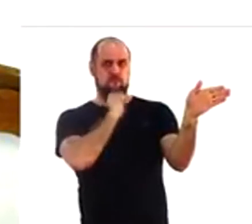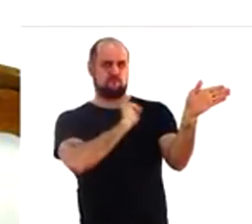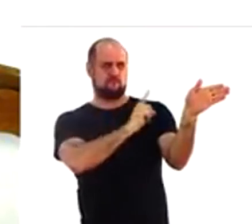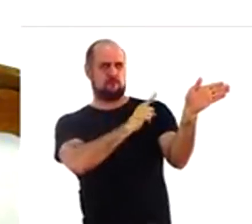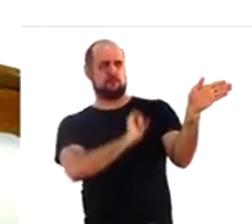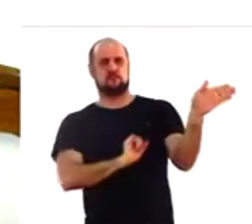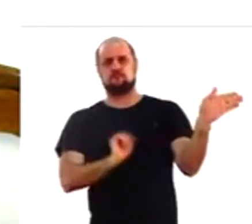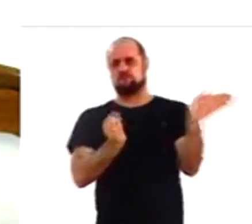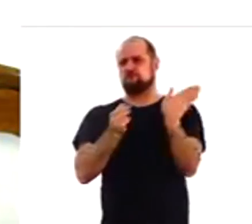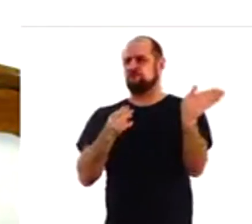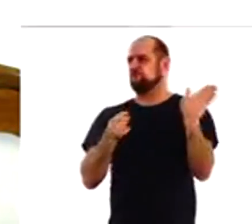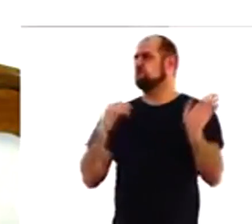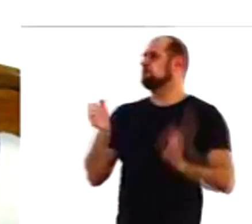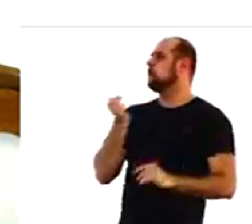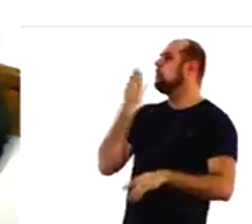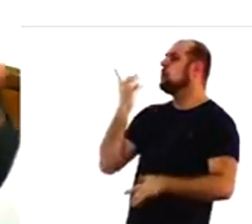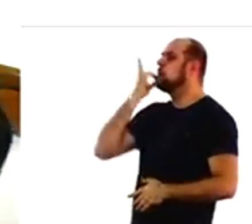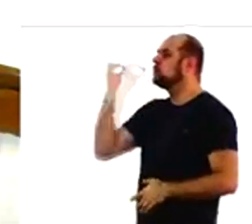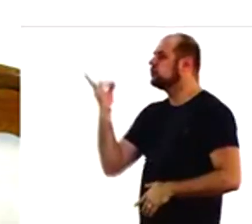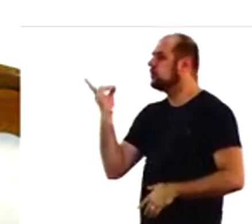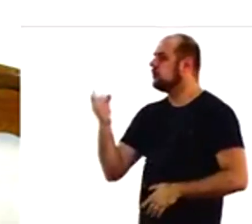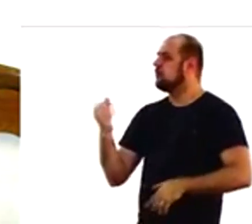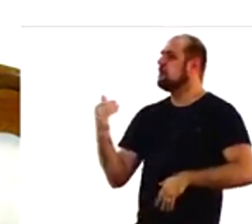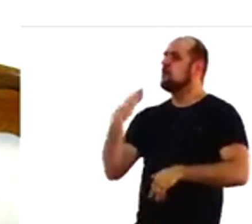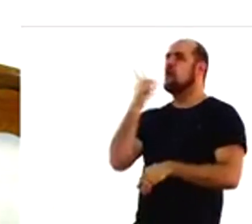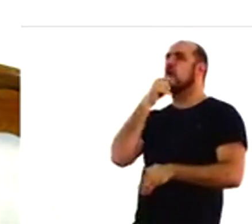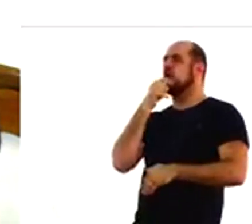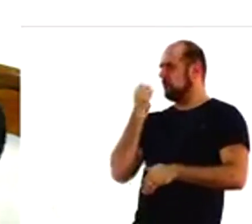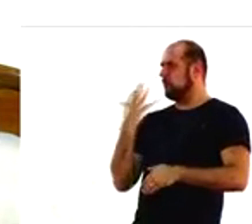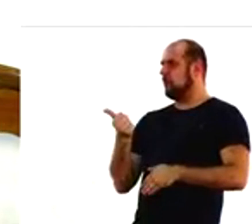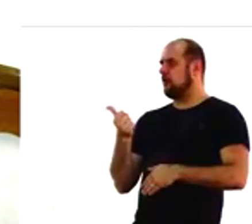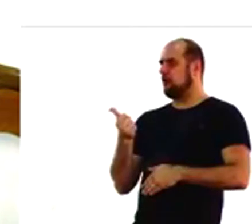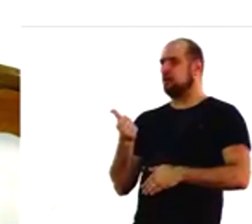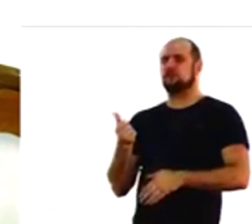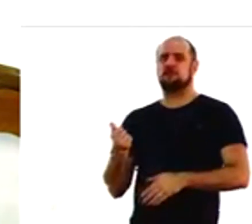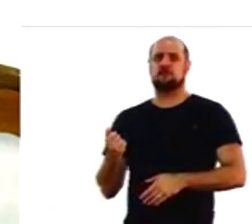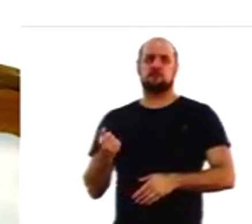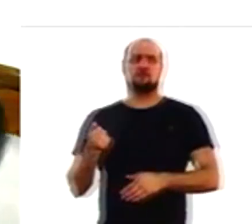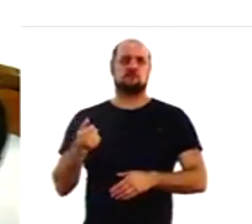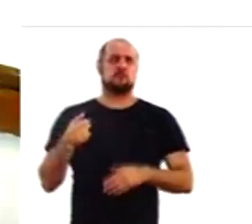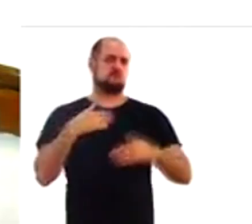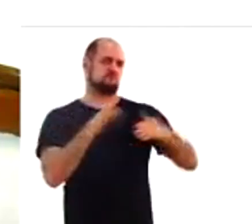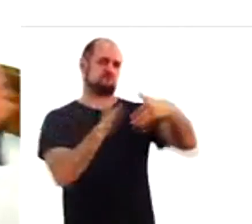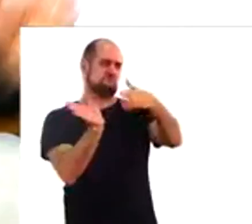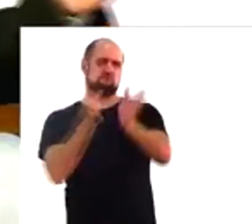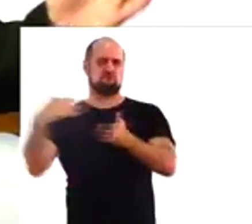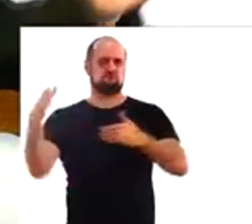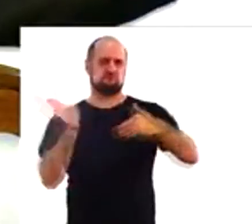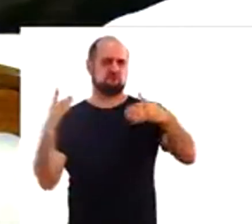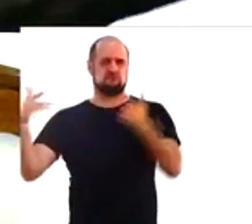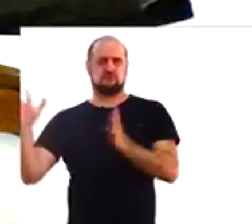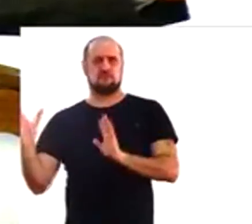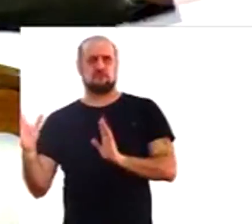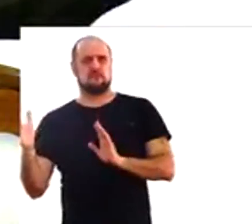encontra e pergunta: bom dia, meninos, como está a água? E então, cada um segue o seu percurso. Depois de algum